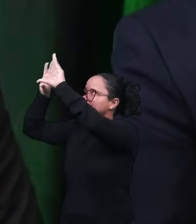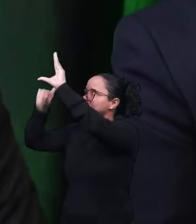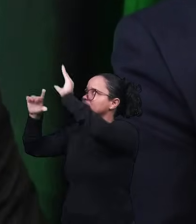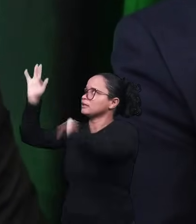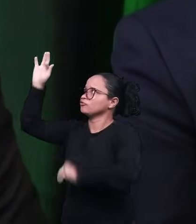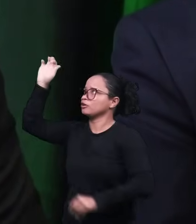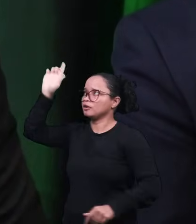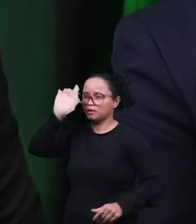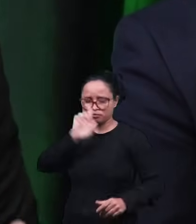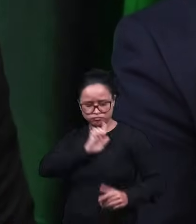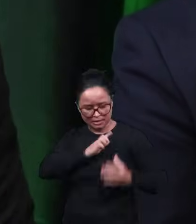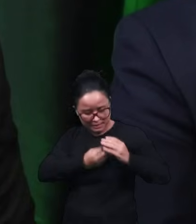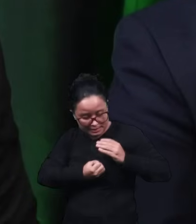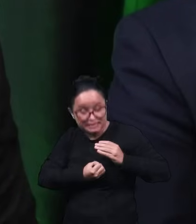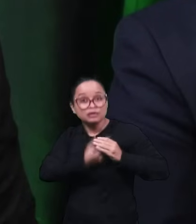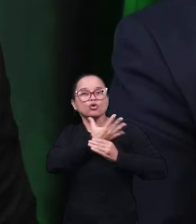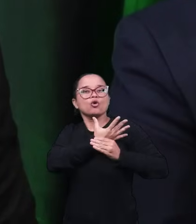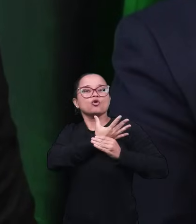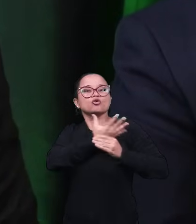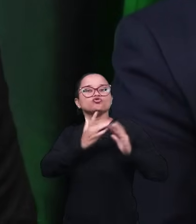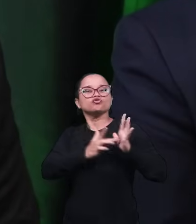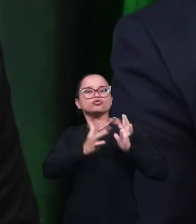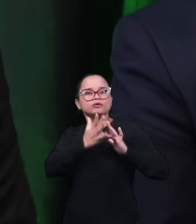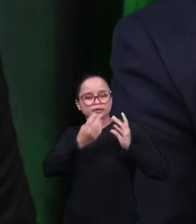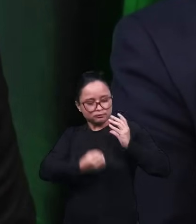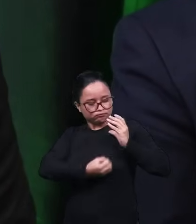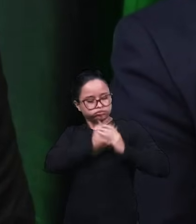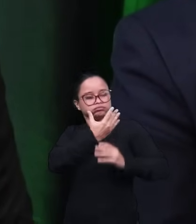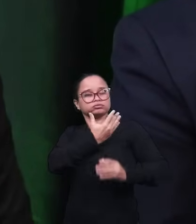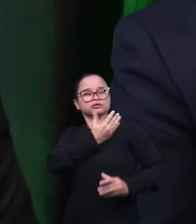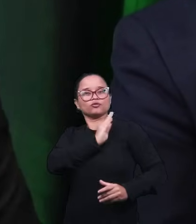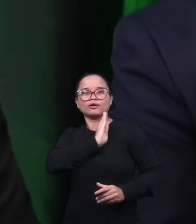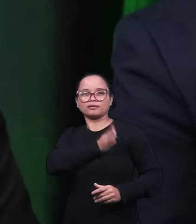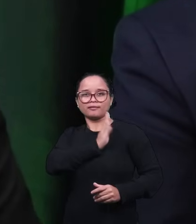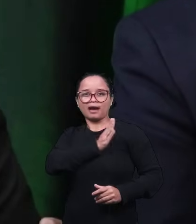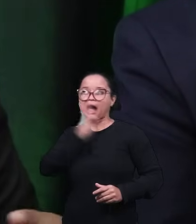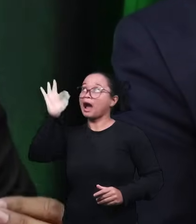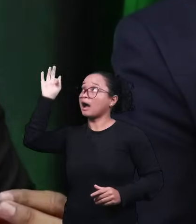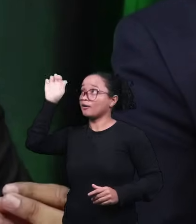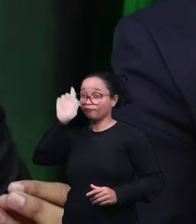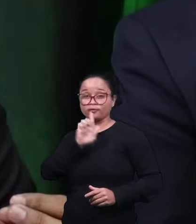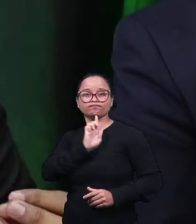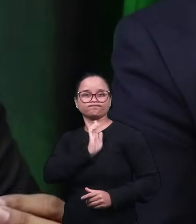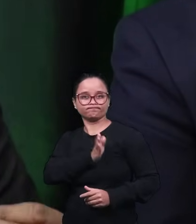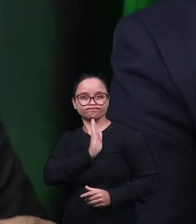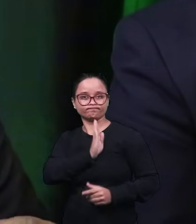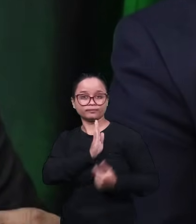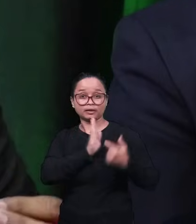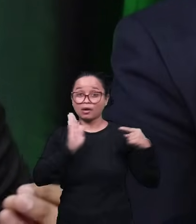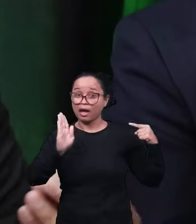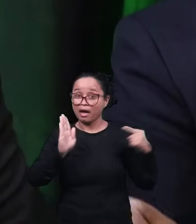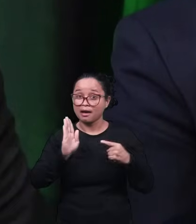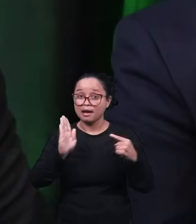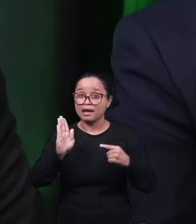autor porque é ele quem gera isso em nossos corações, né? Porque a fé, ela é um elemento que vem da